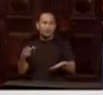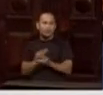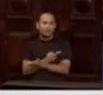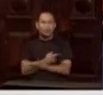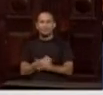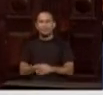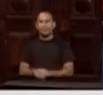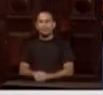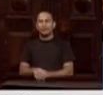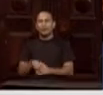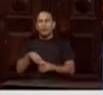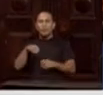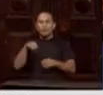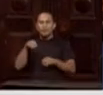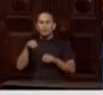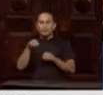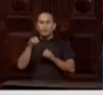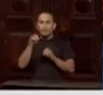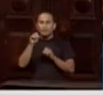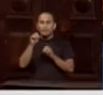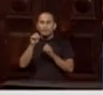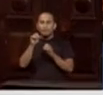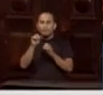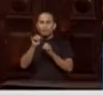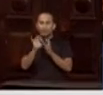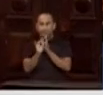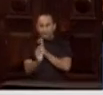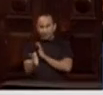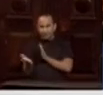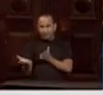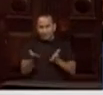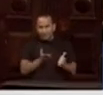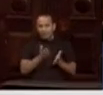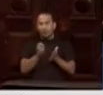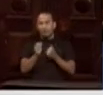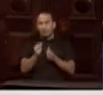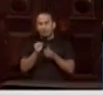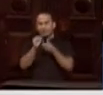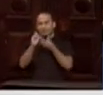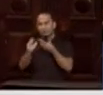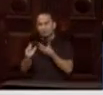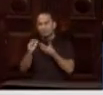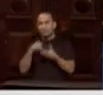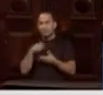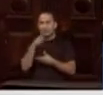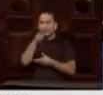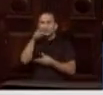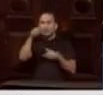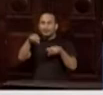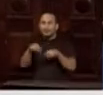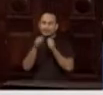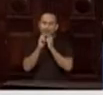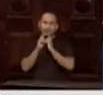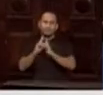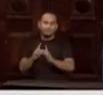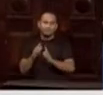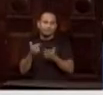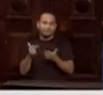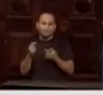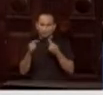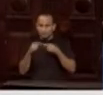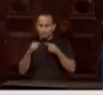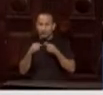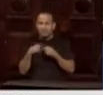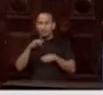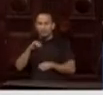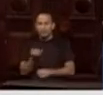aconteceu. Foram projetos que vieram do Poder Executivo e que muitas vezes o parlamento aqui nessa casa não teve tempo suficiente. Mas eu